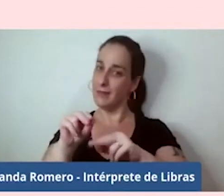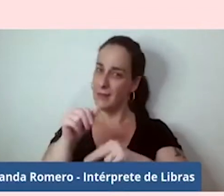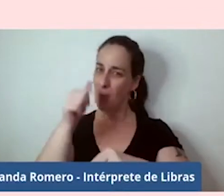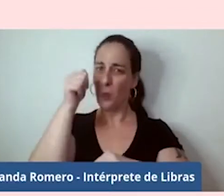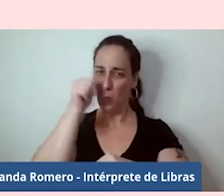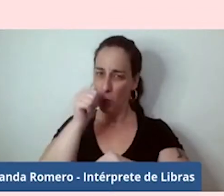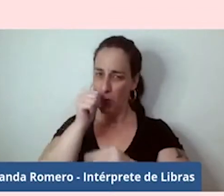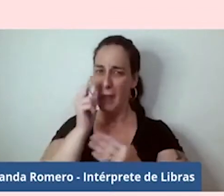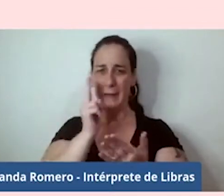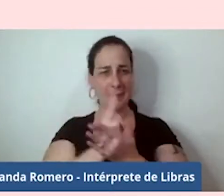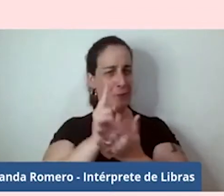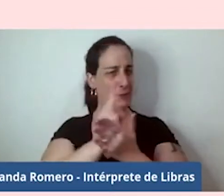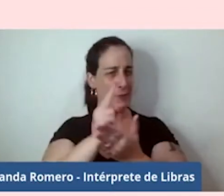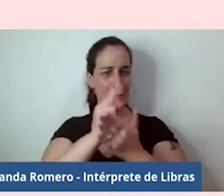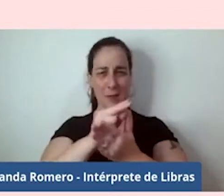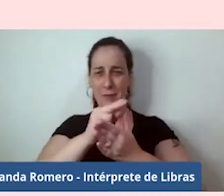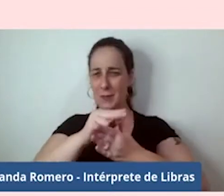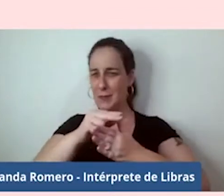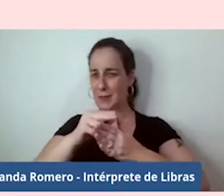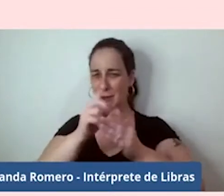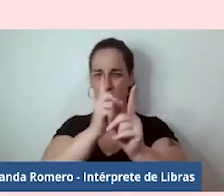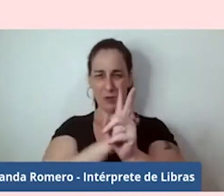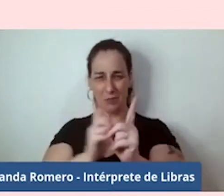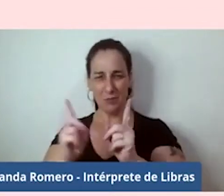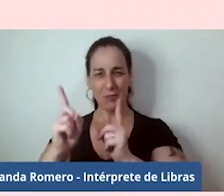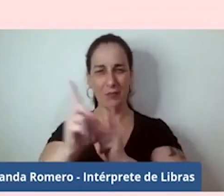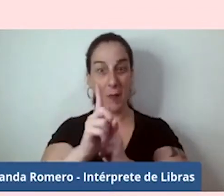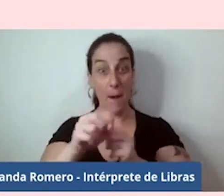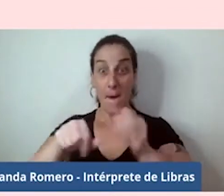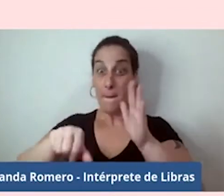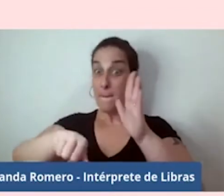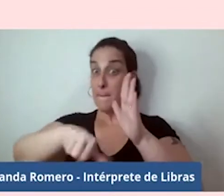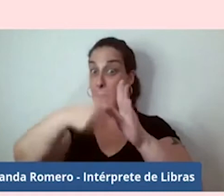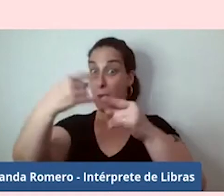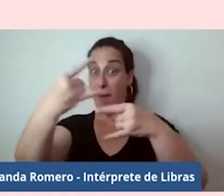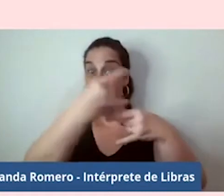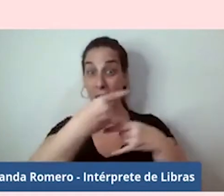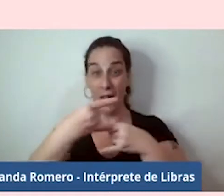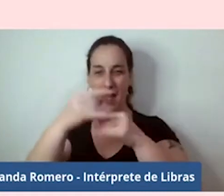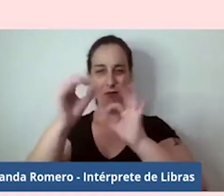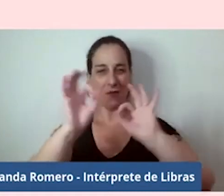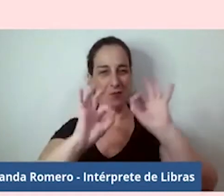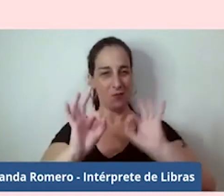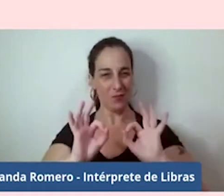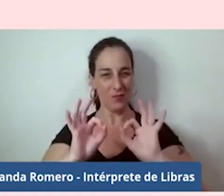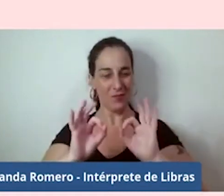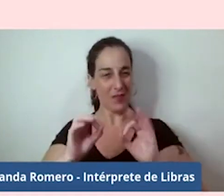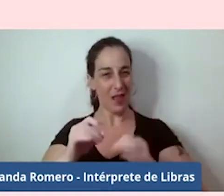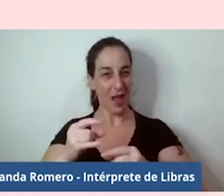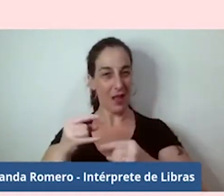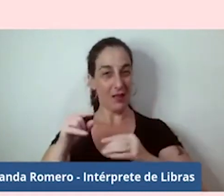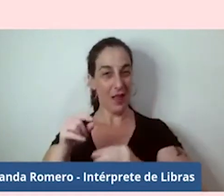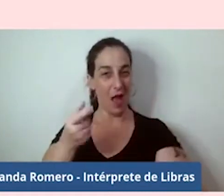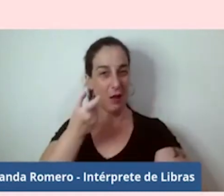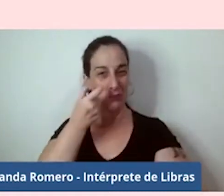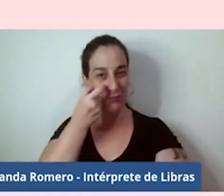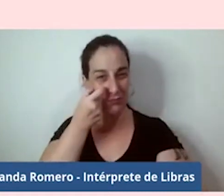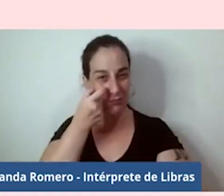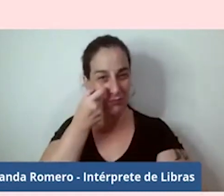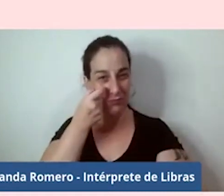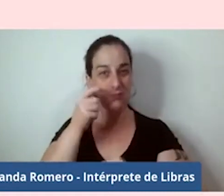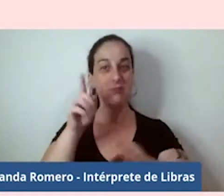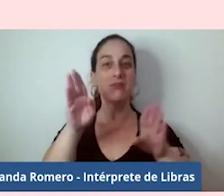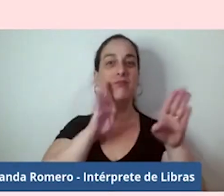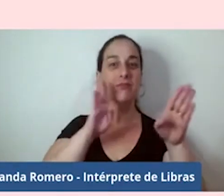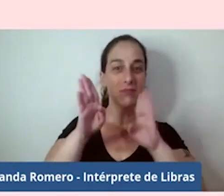sendo pioneiras. Essa é a primeira live sistêmica. Estamos ao vivo, simultaneamente, no